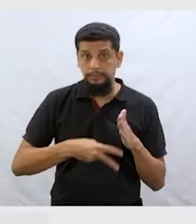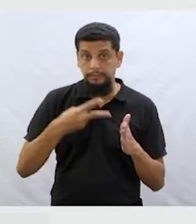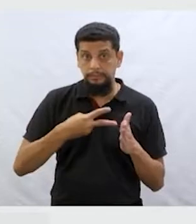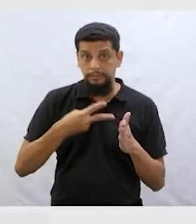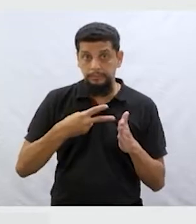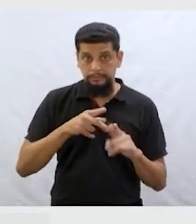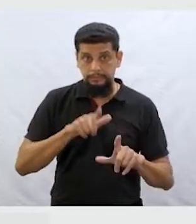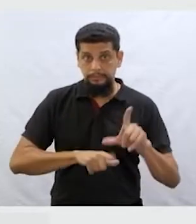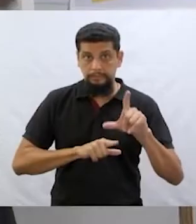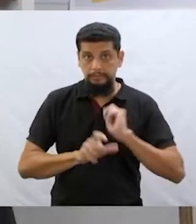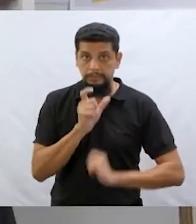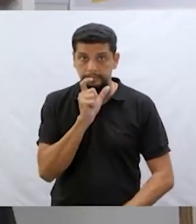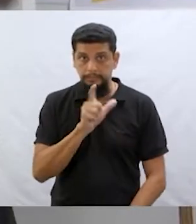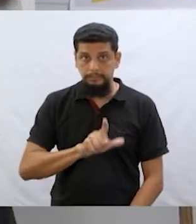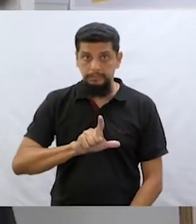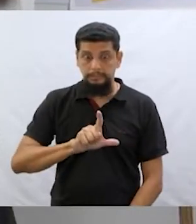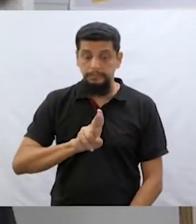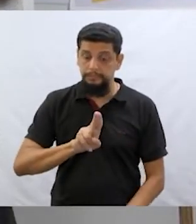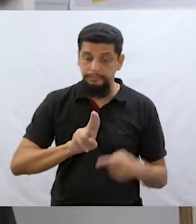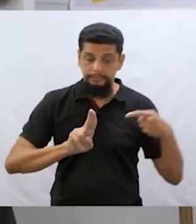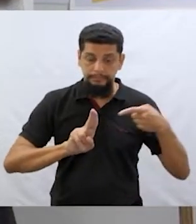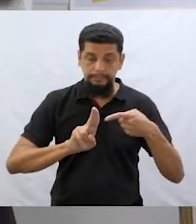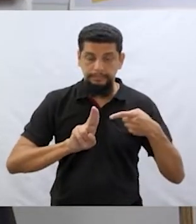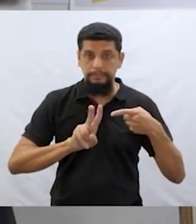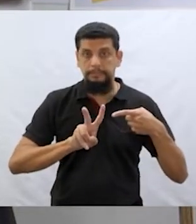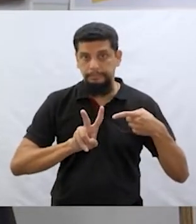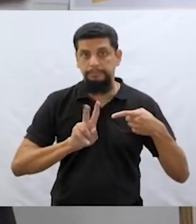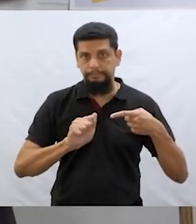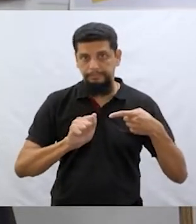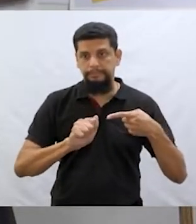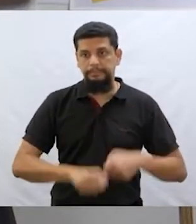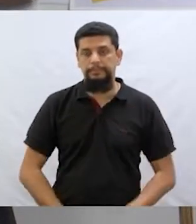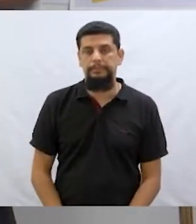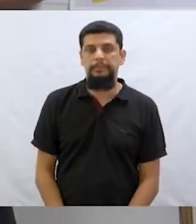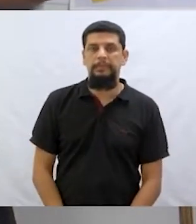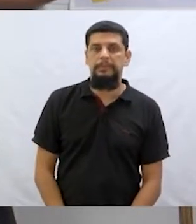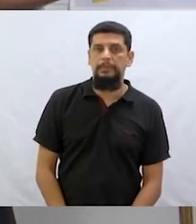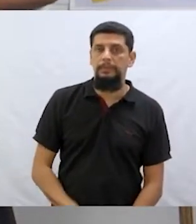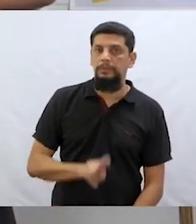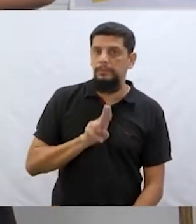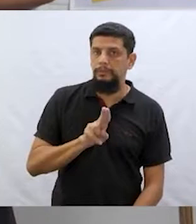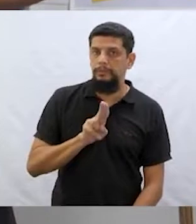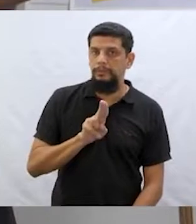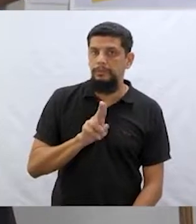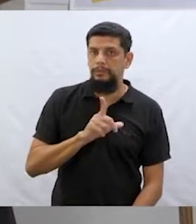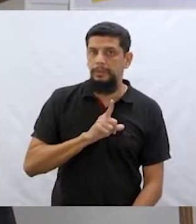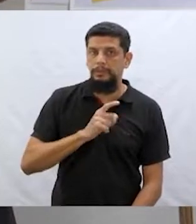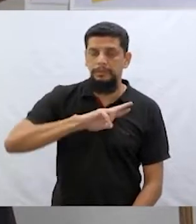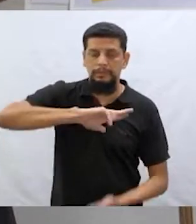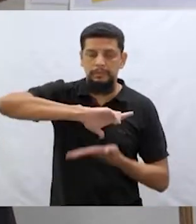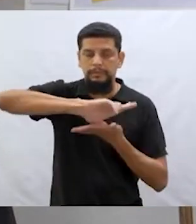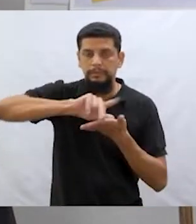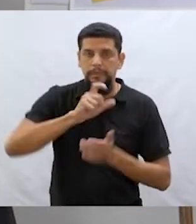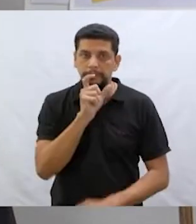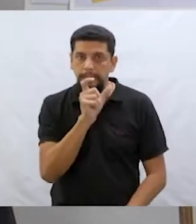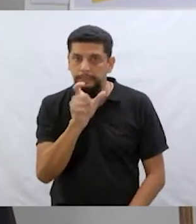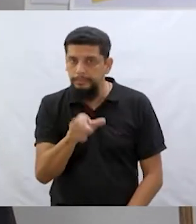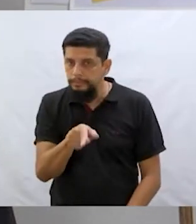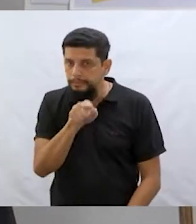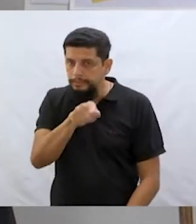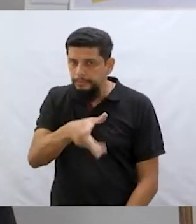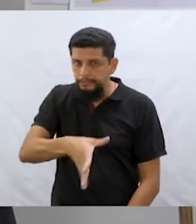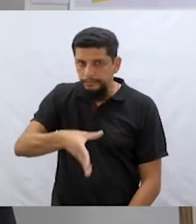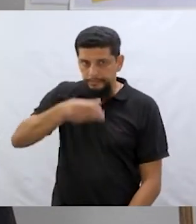da palavra luva. É isso aí. E além de outras palavras, que o U também aparece. Gravou